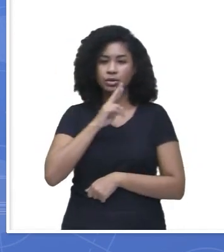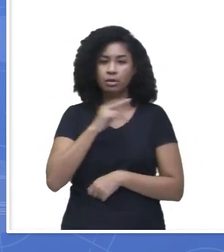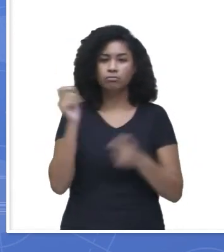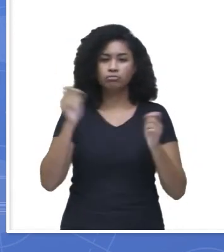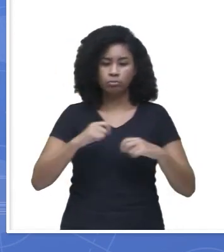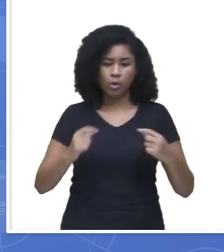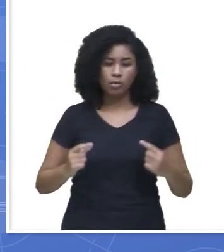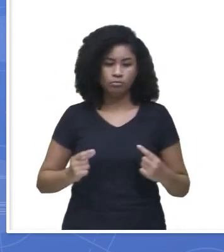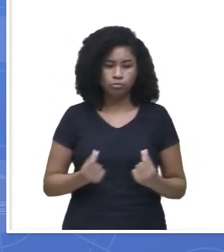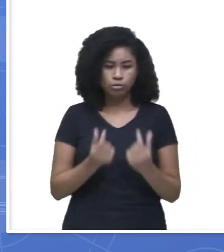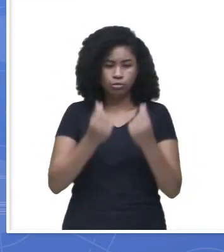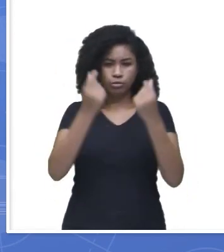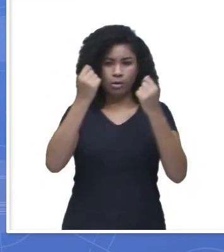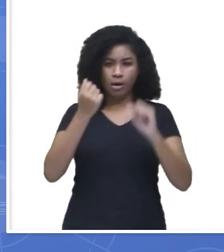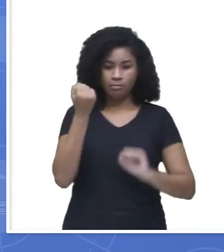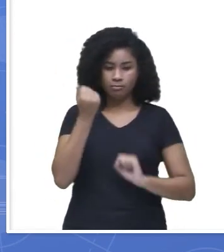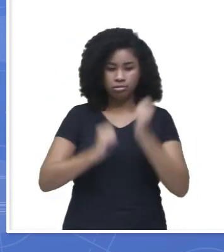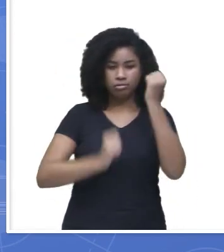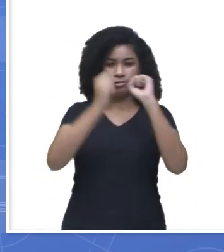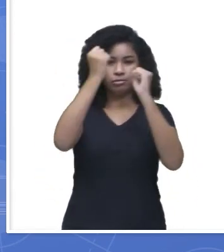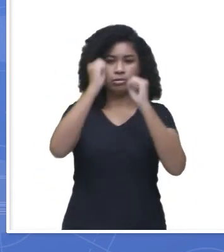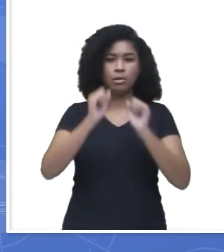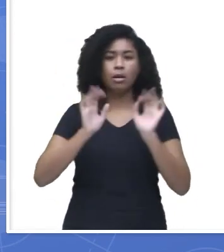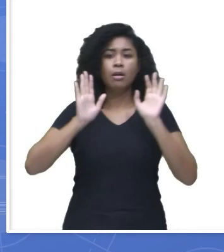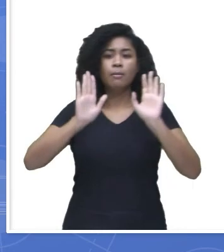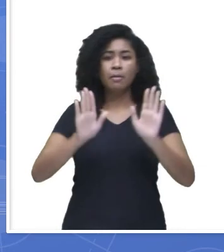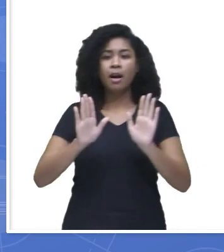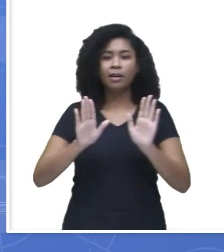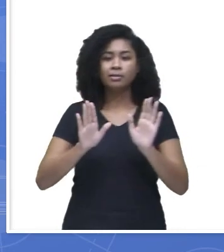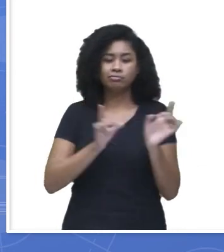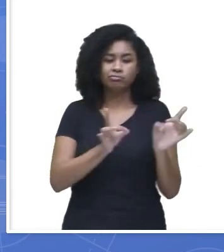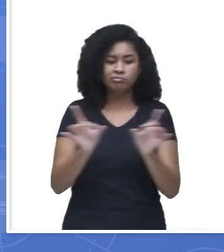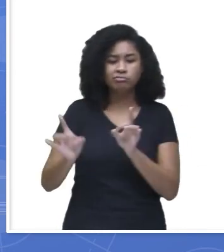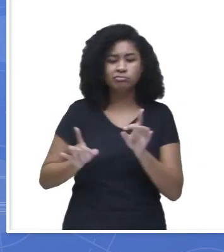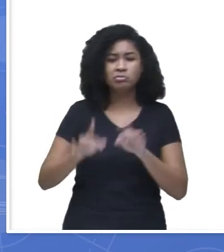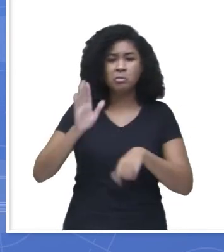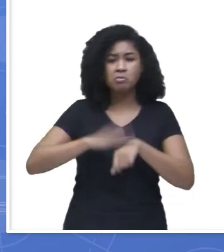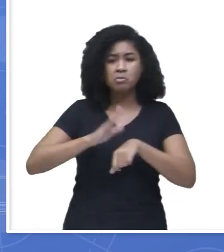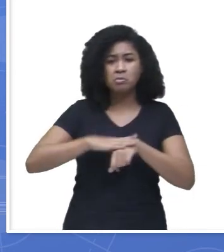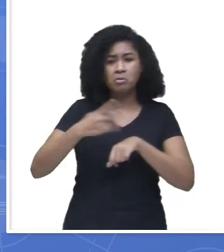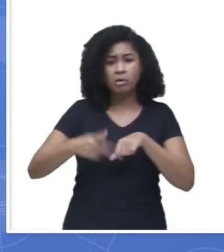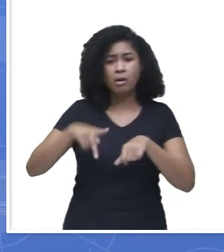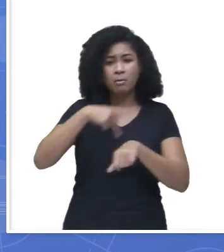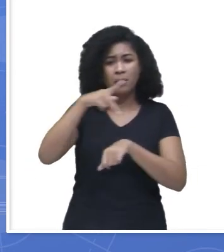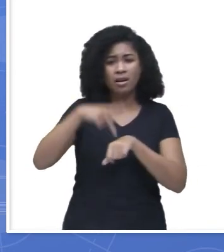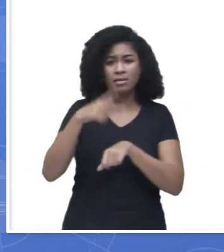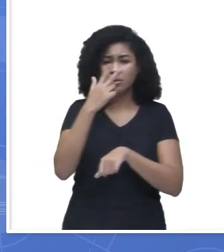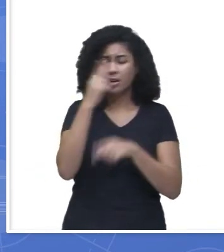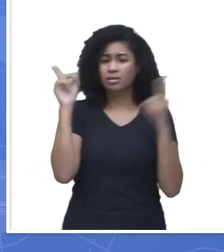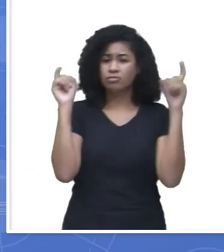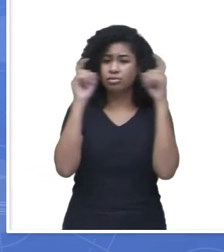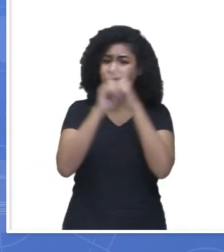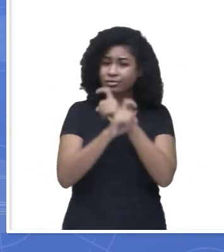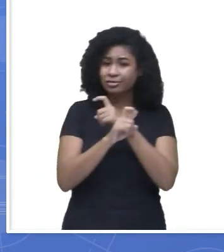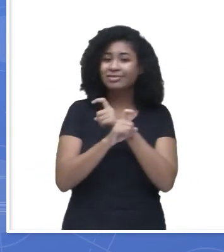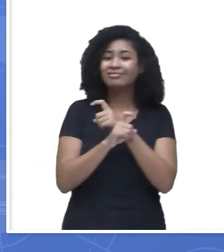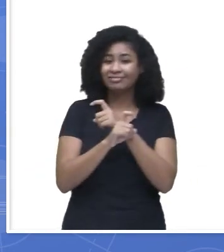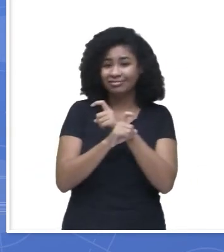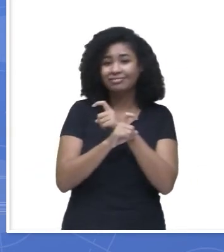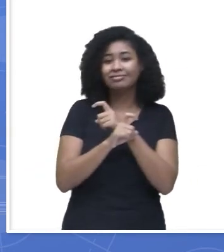isso, desfavorece o comércio local e até mesmo a dificuldade em exercer as indústrias locais, não é isso? Olha